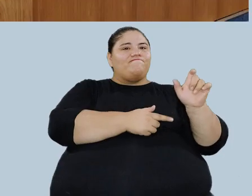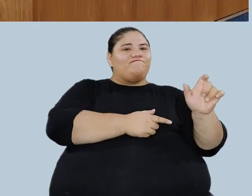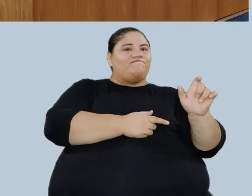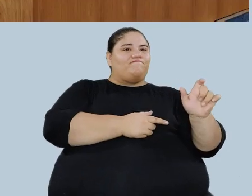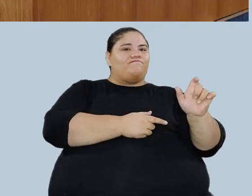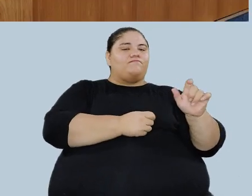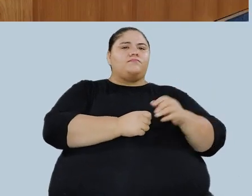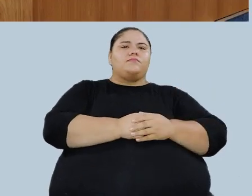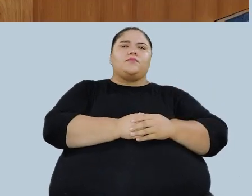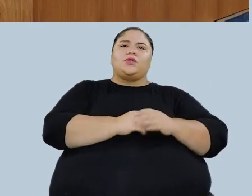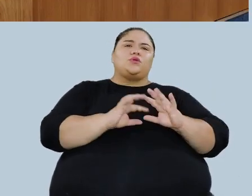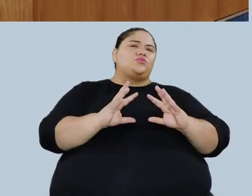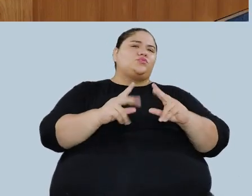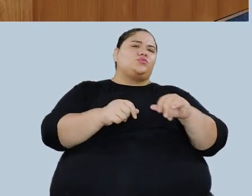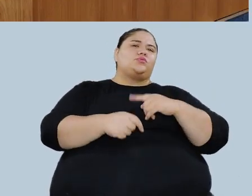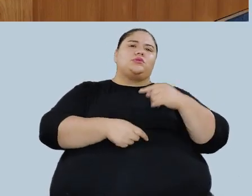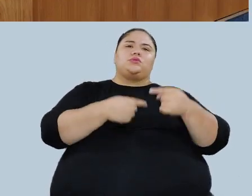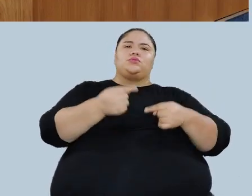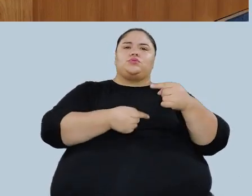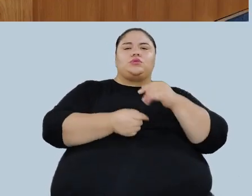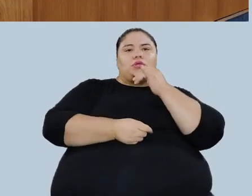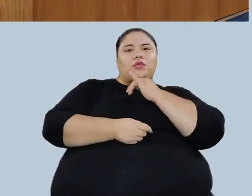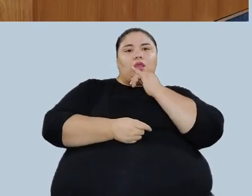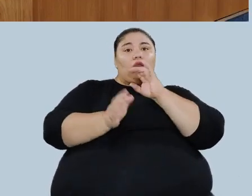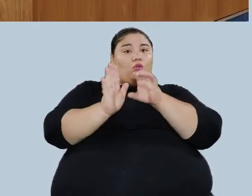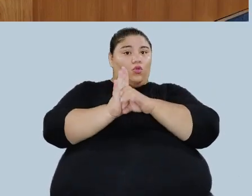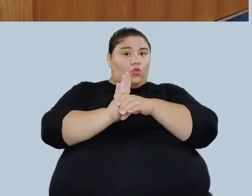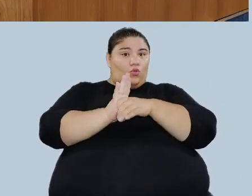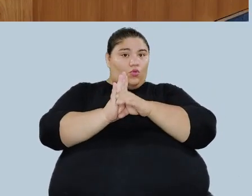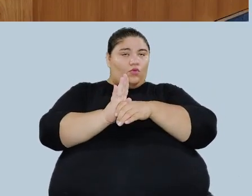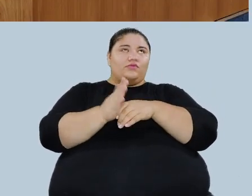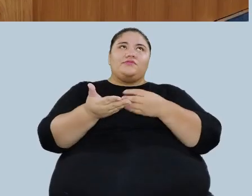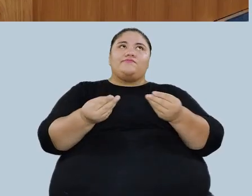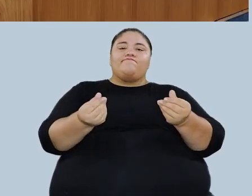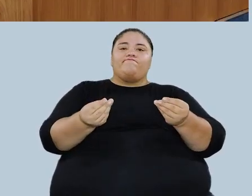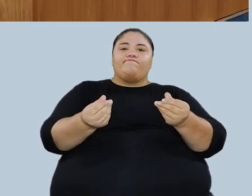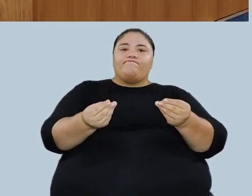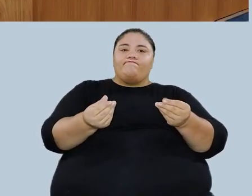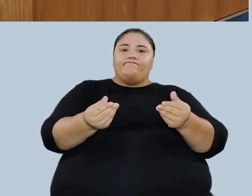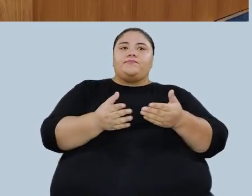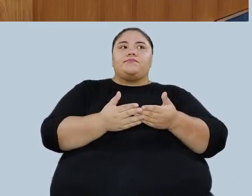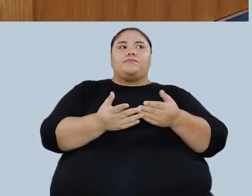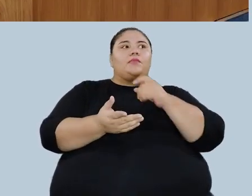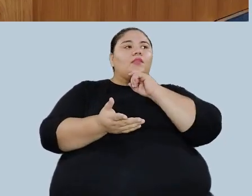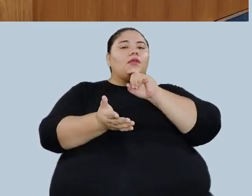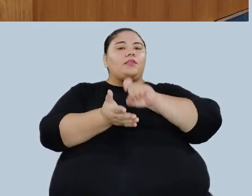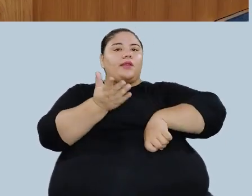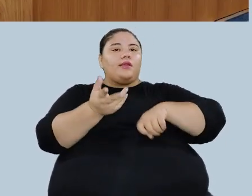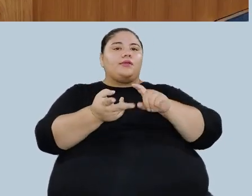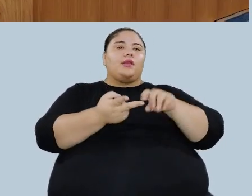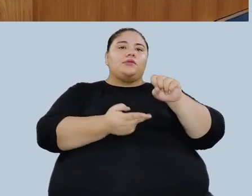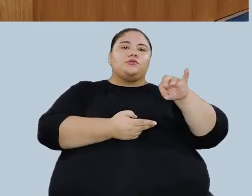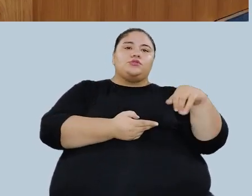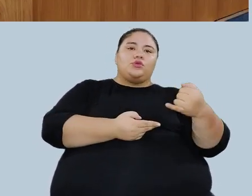Tudo dá margem à discussão. Tudo dá margem à discussão. Dizendo que é um conceito extremamente vago. Taxa. O STJ, o